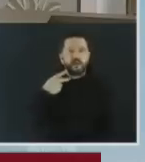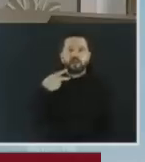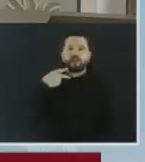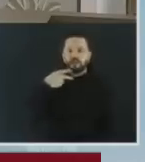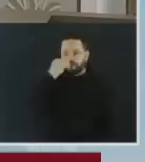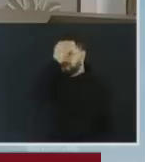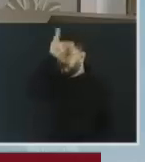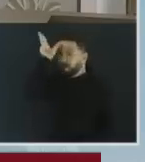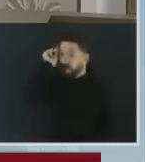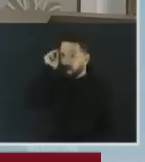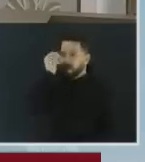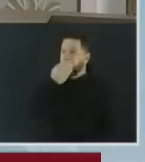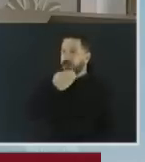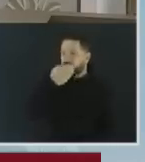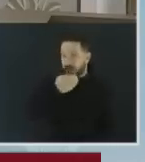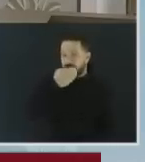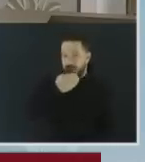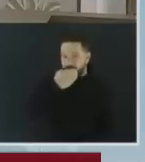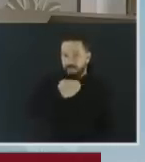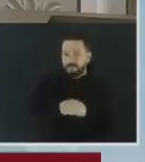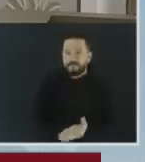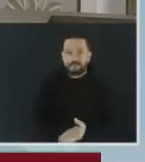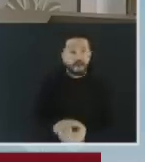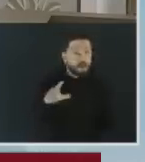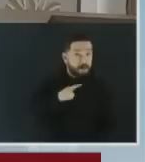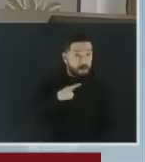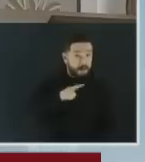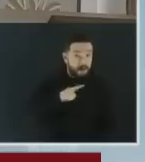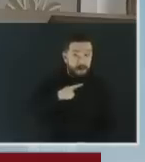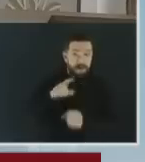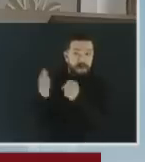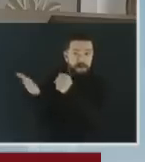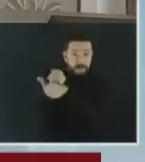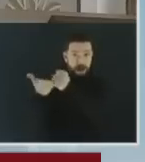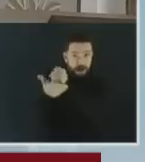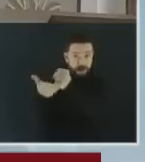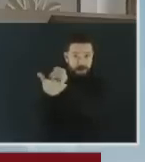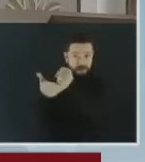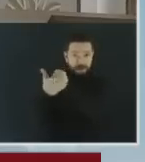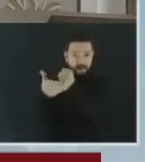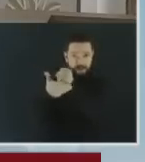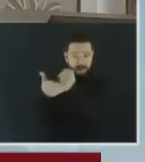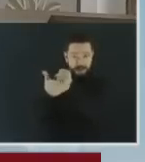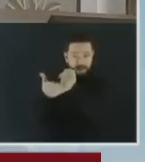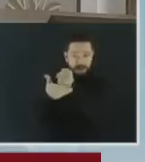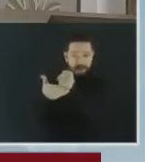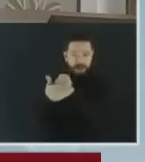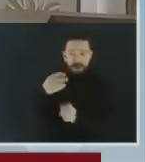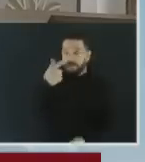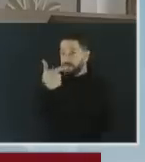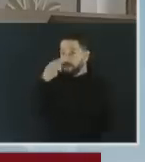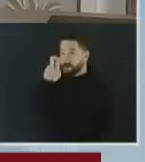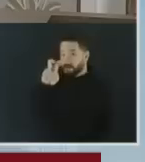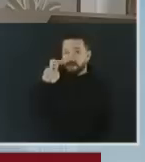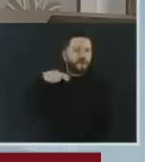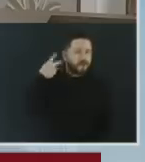Igreja do Rosário, que fica ali no Largo da Ordem, em Curitiba, é inclusive no momento em que uma missa era celebrada, os manifestantes se aproximaram